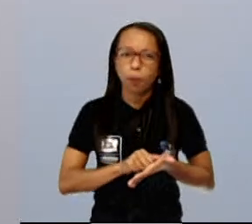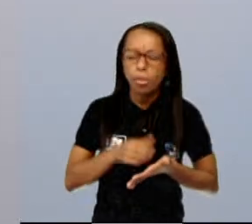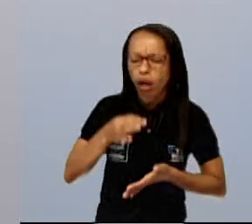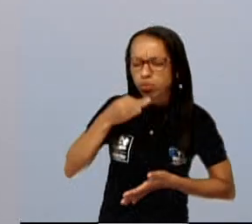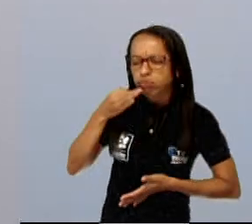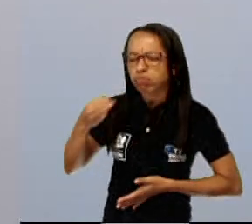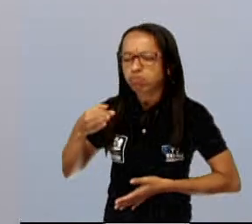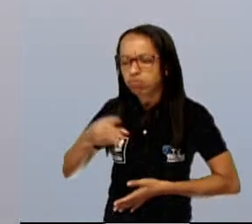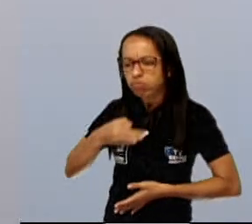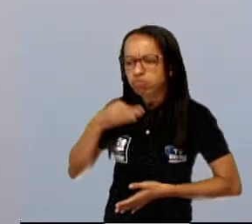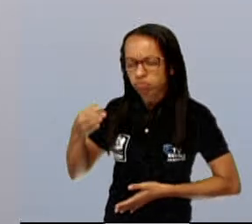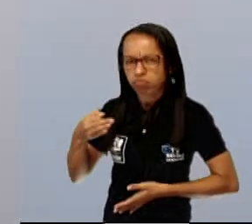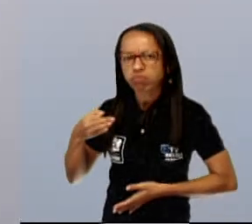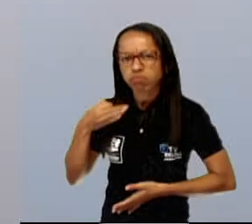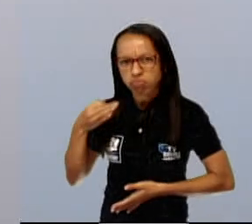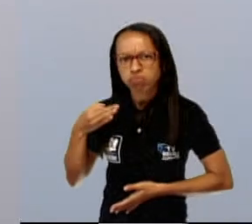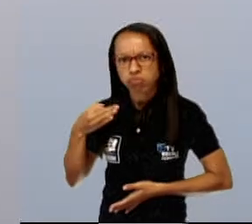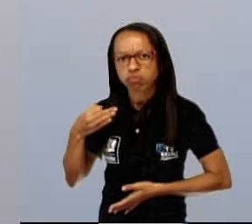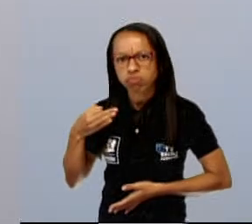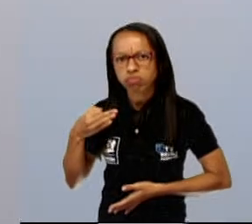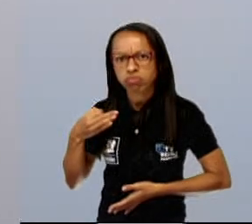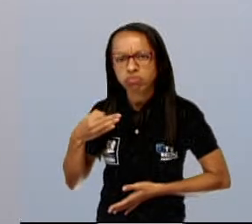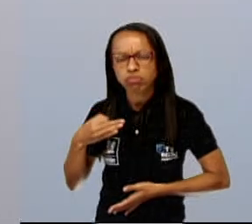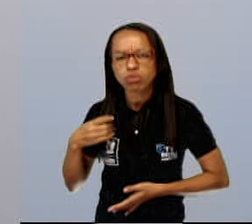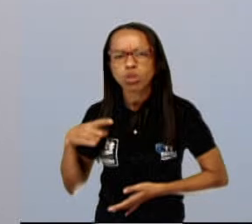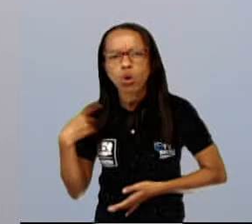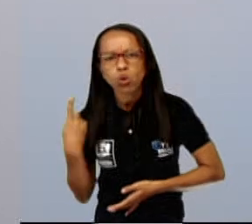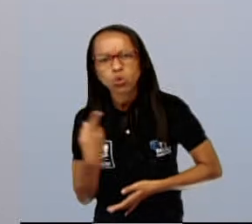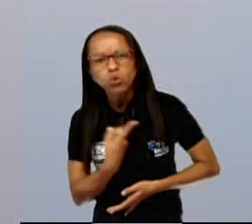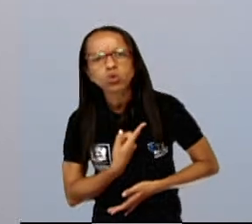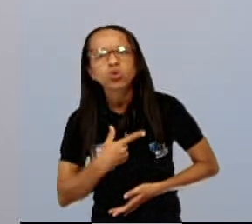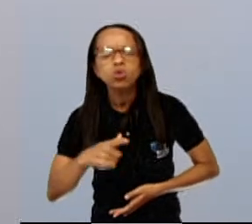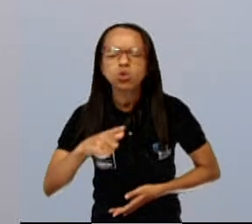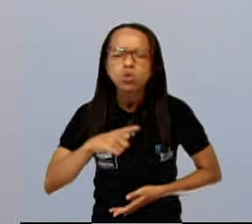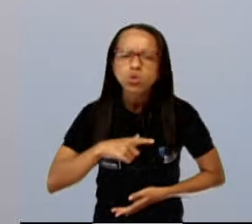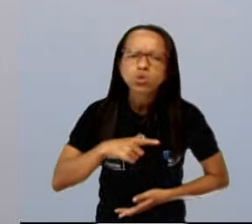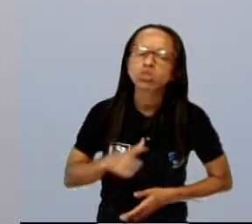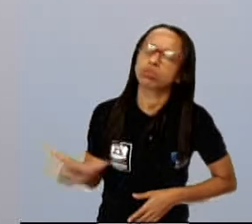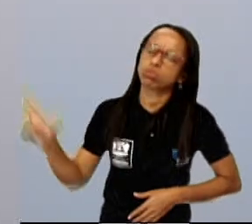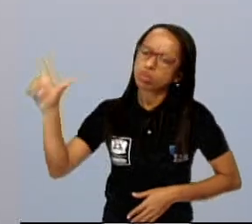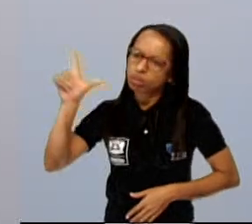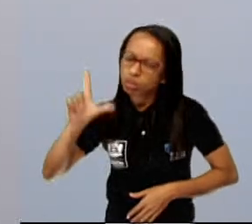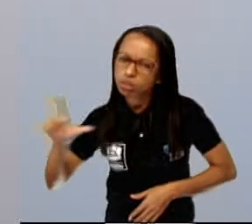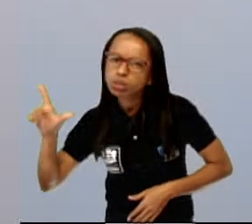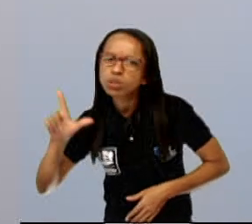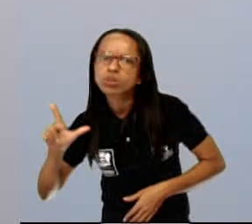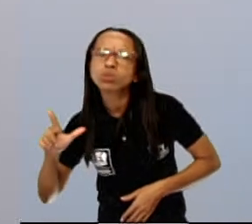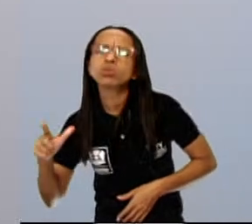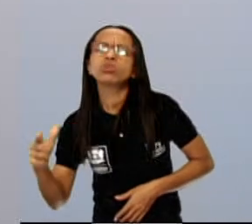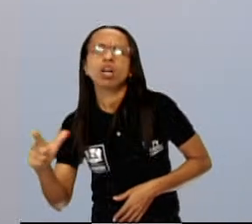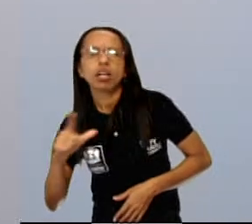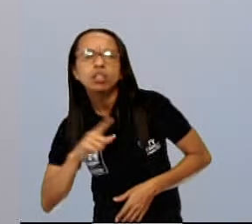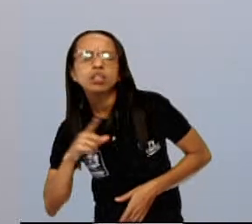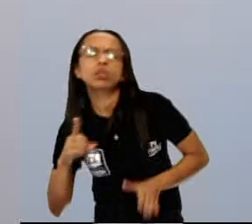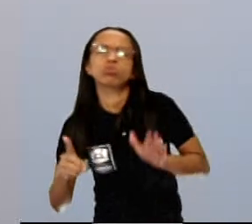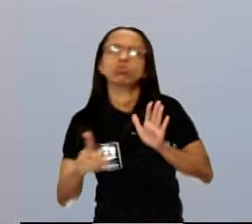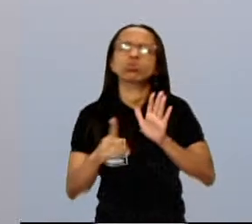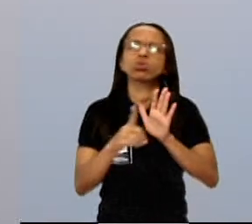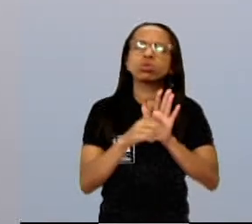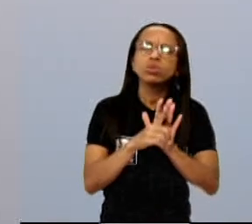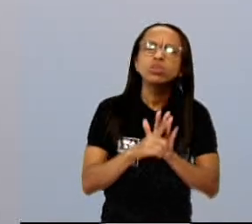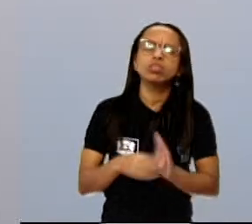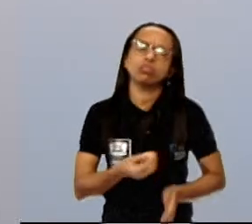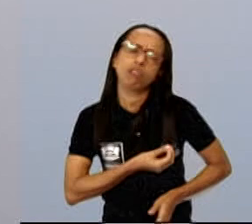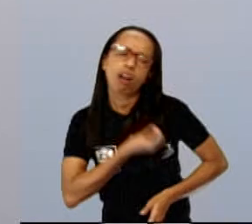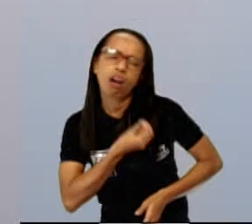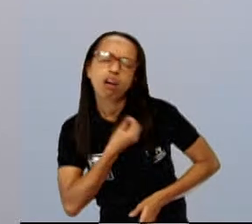defender que nós temos direito à literatura. Nós temos direito à vida, nós temos direito à alimentação, à escola, entre tantas